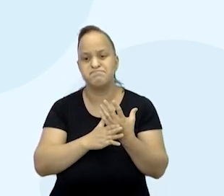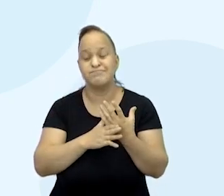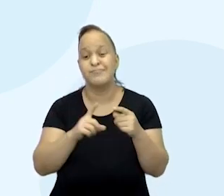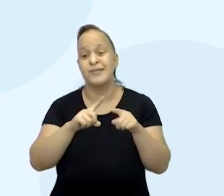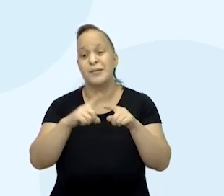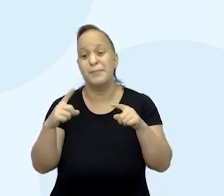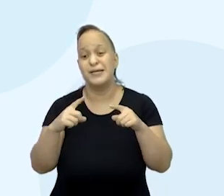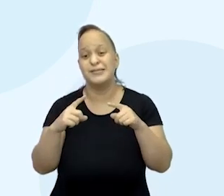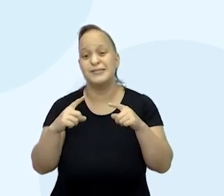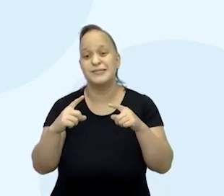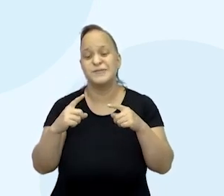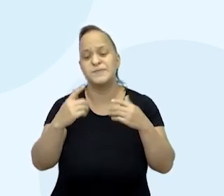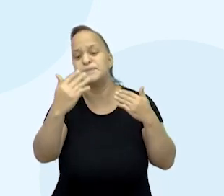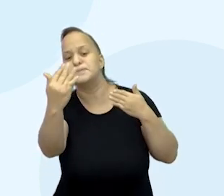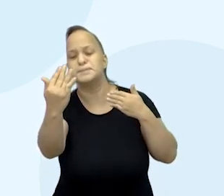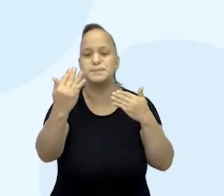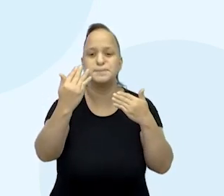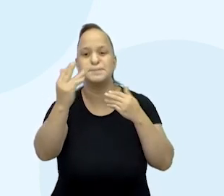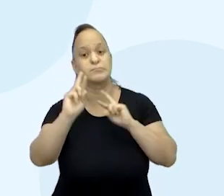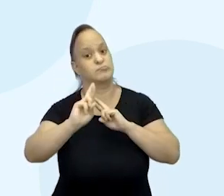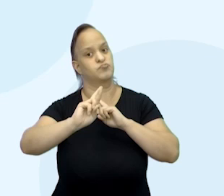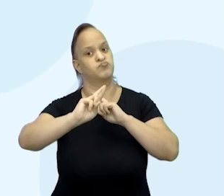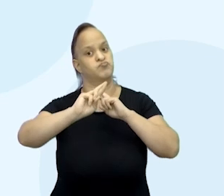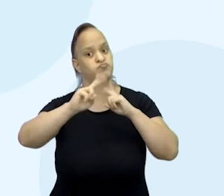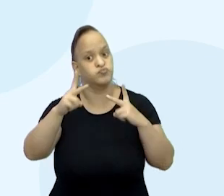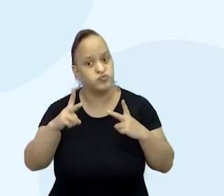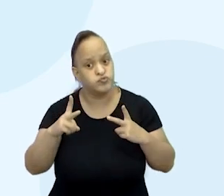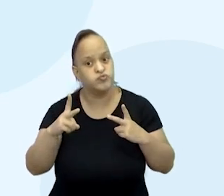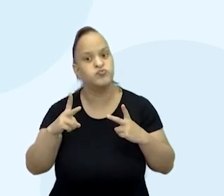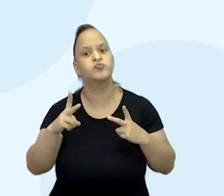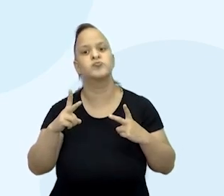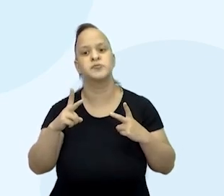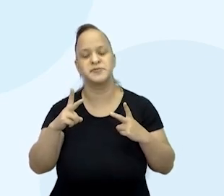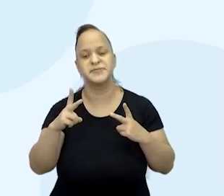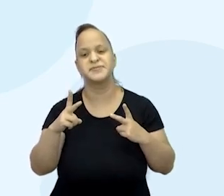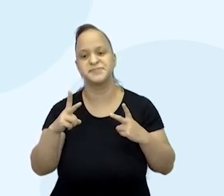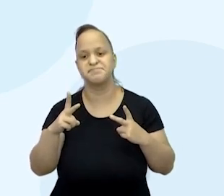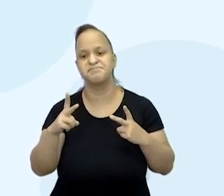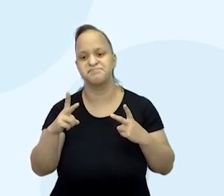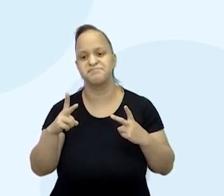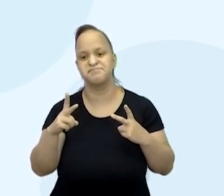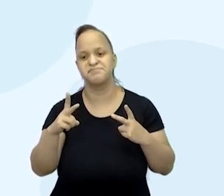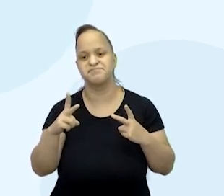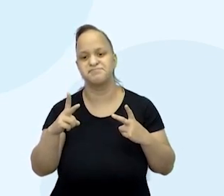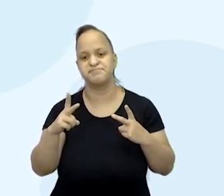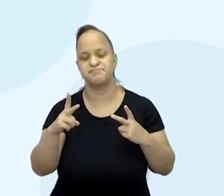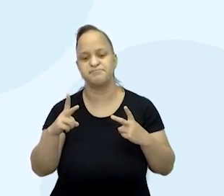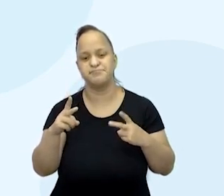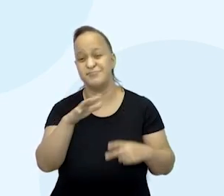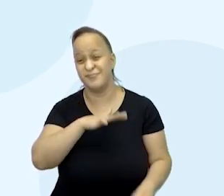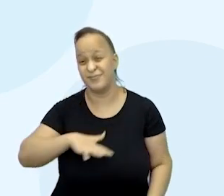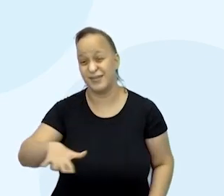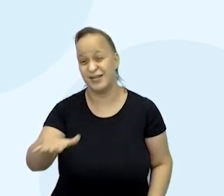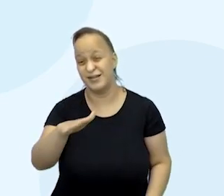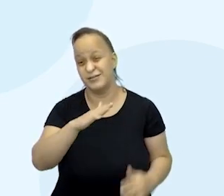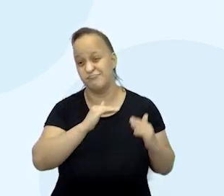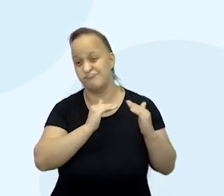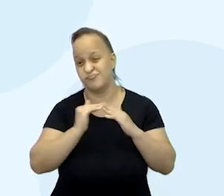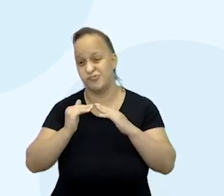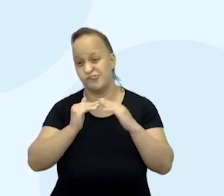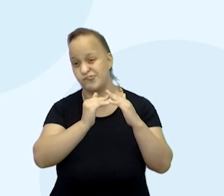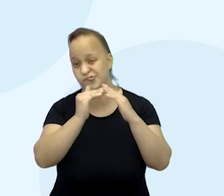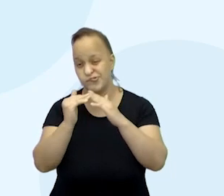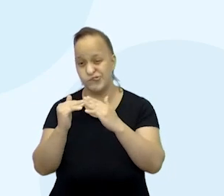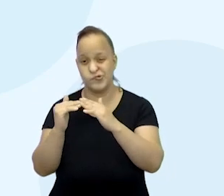se comparar com as escolas dos bairros nobres ao redor, tá? Por ser uma área periférica e